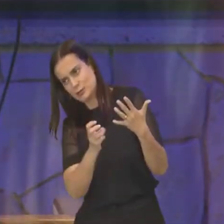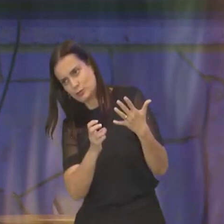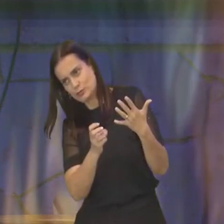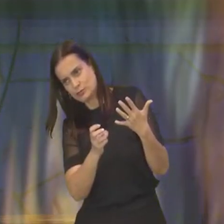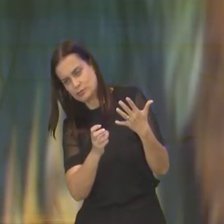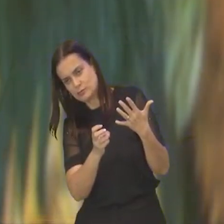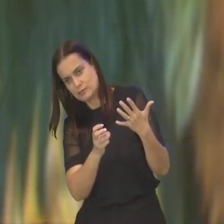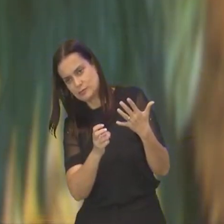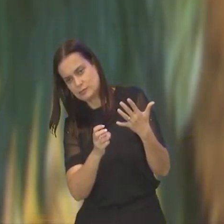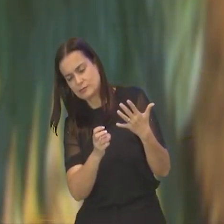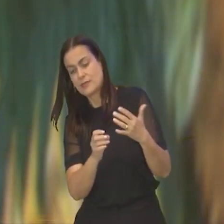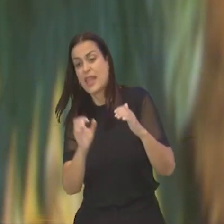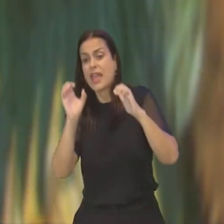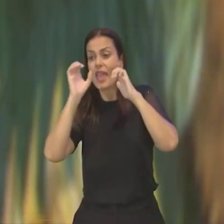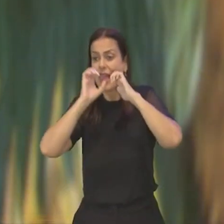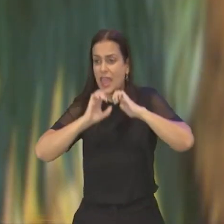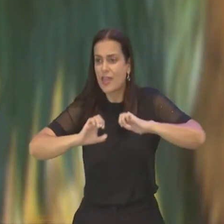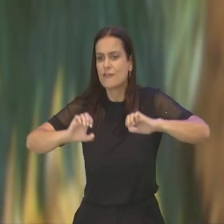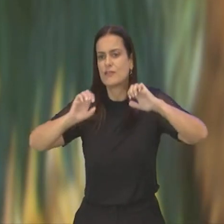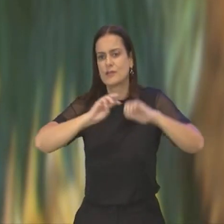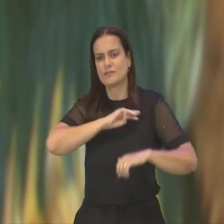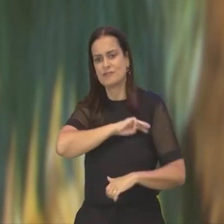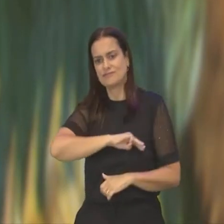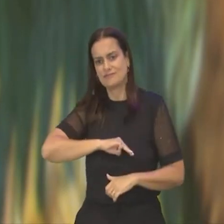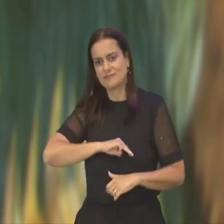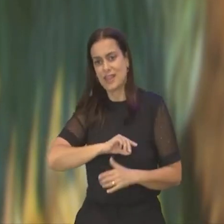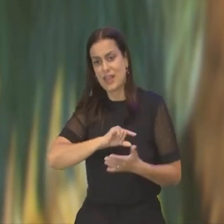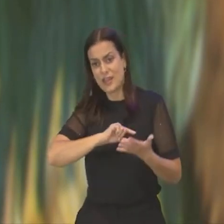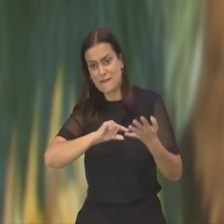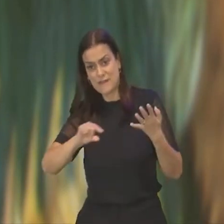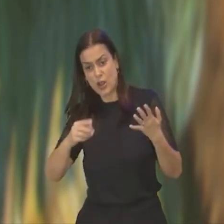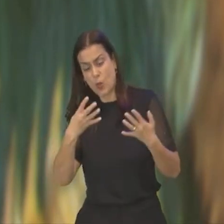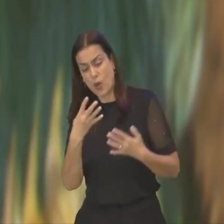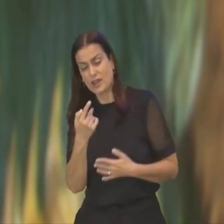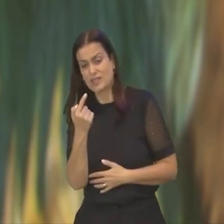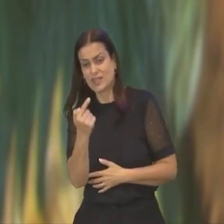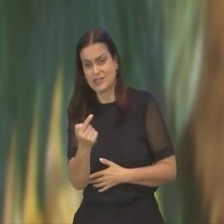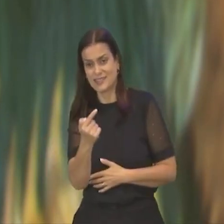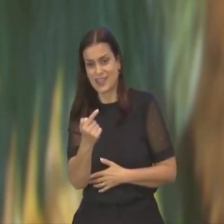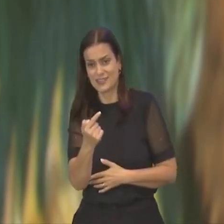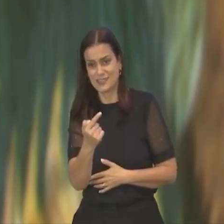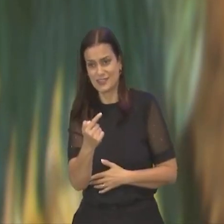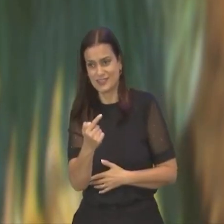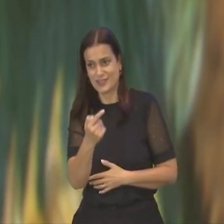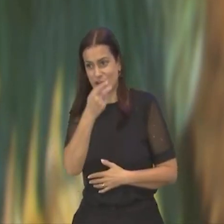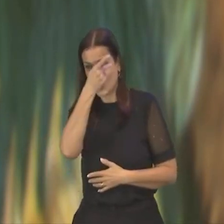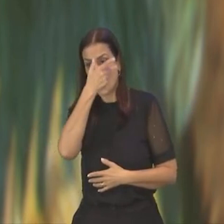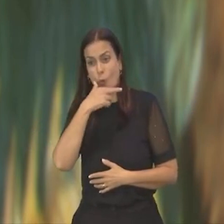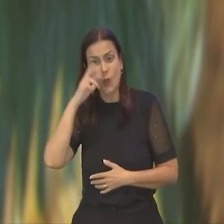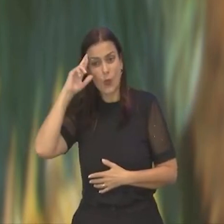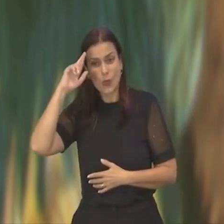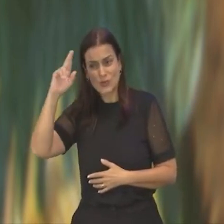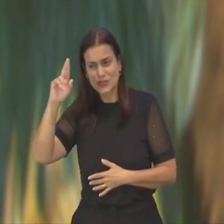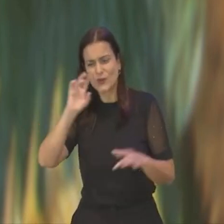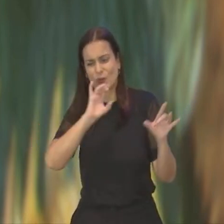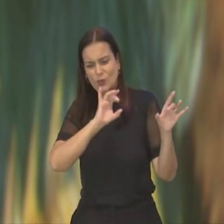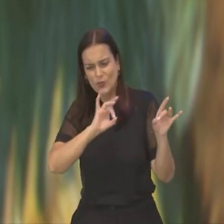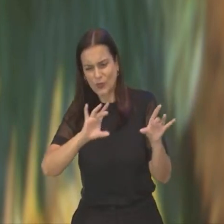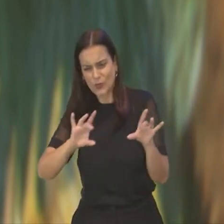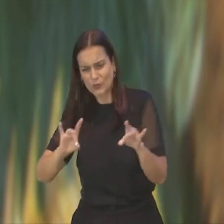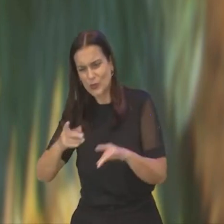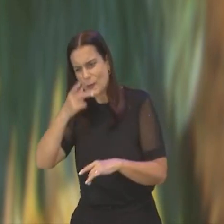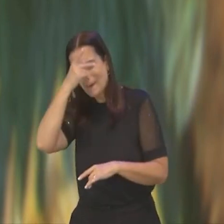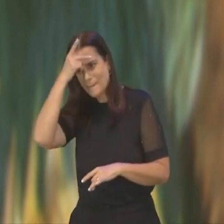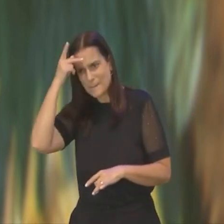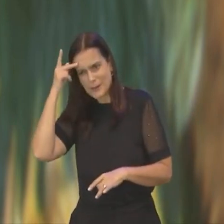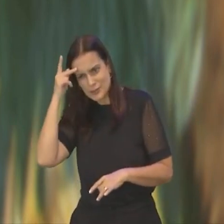evangelização e ação missionária. O verso 47, enquanto isso acrescentava-lhes o Senhor dia a dia os que